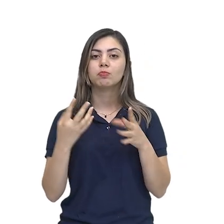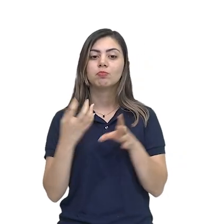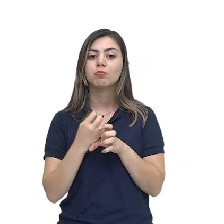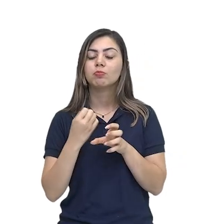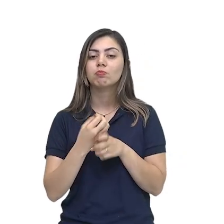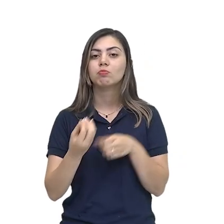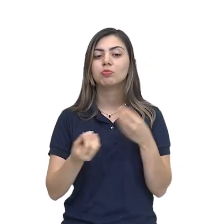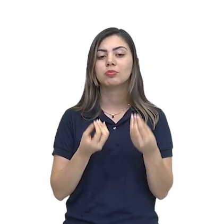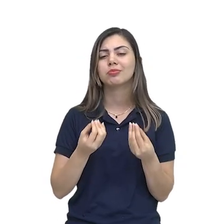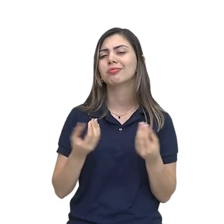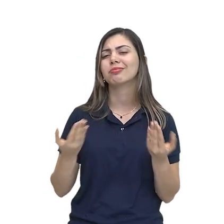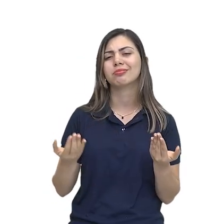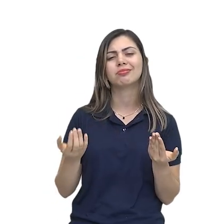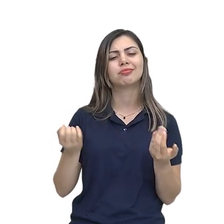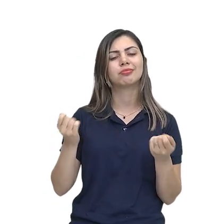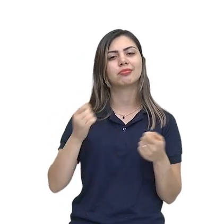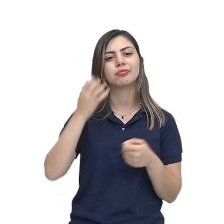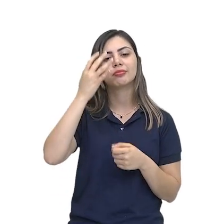você multiplicar